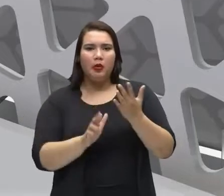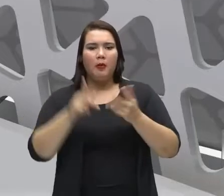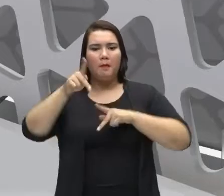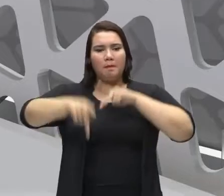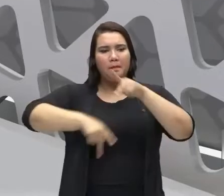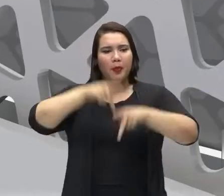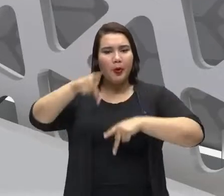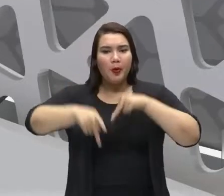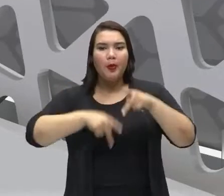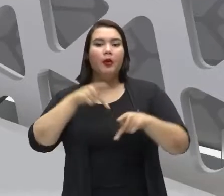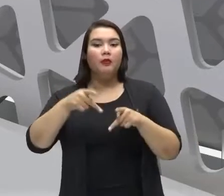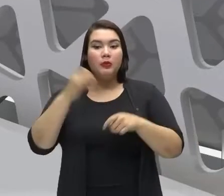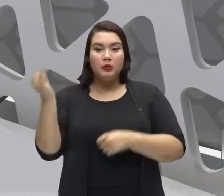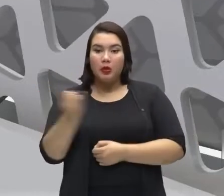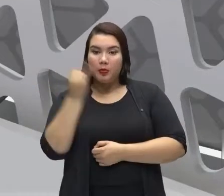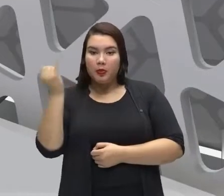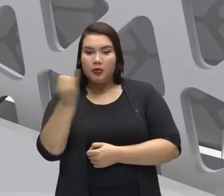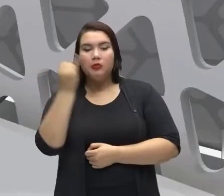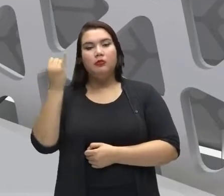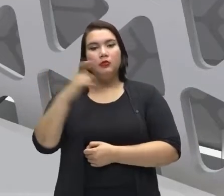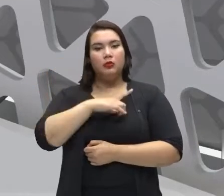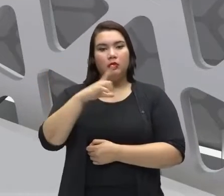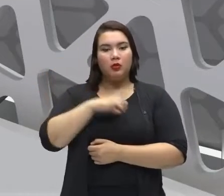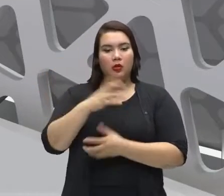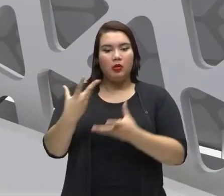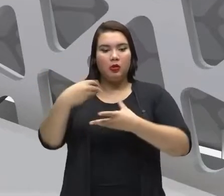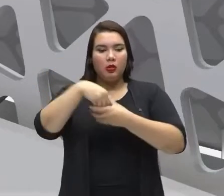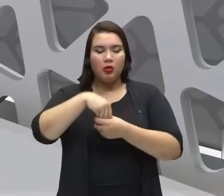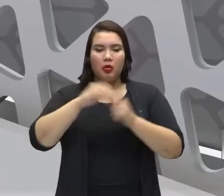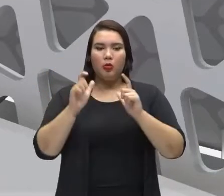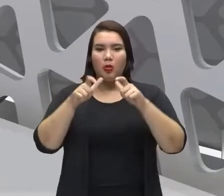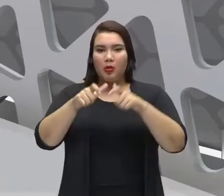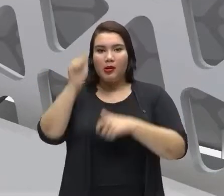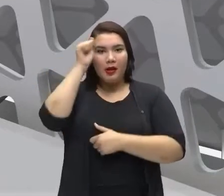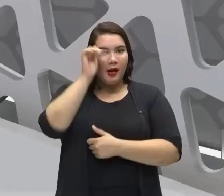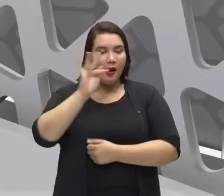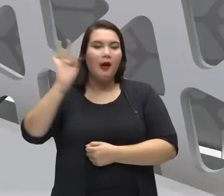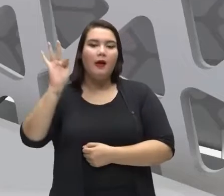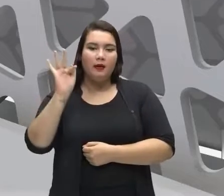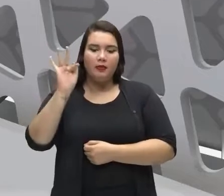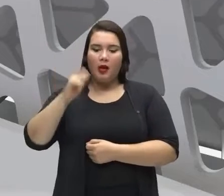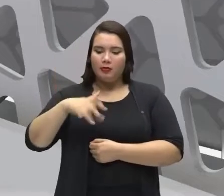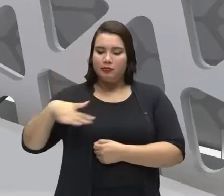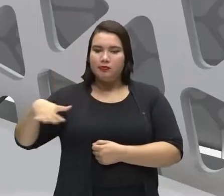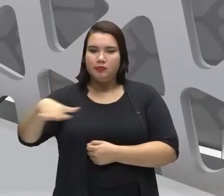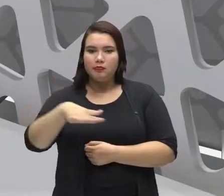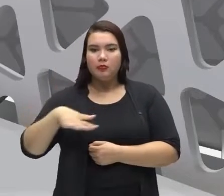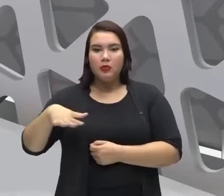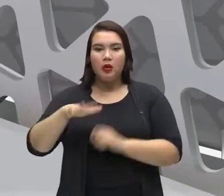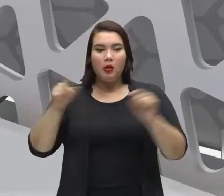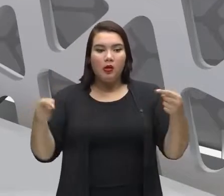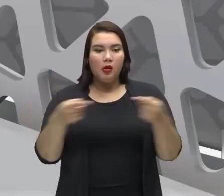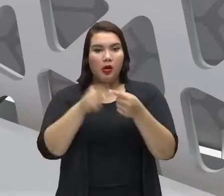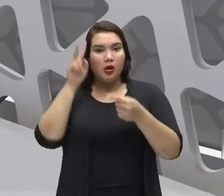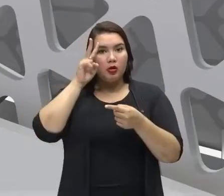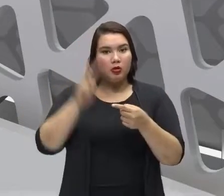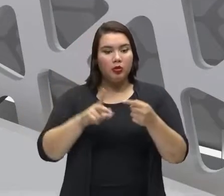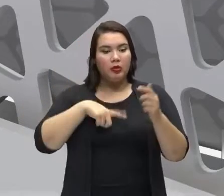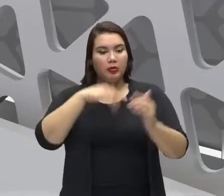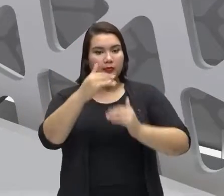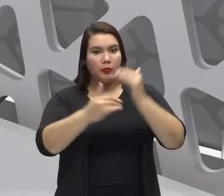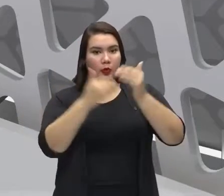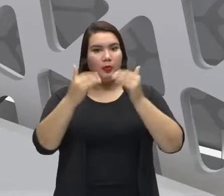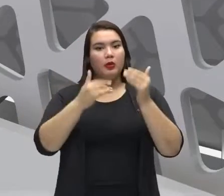povos, povos importantes que passaram por dentro do continente africano. Ao mesmo tempo em que a história se desenvolvia na